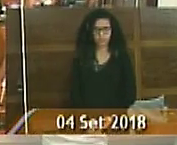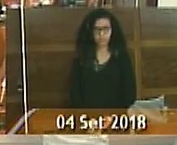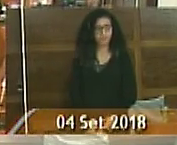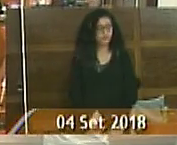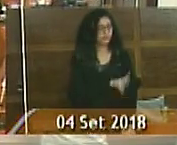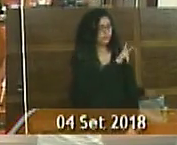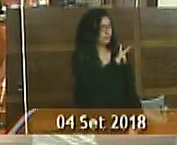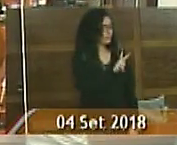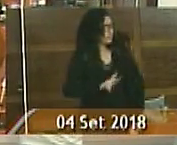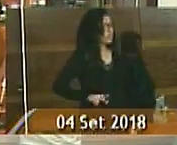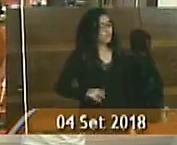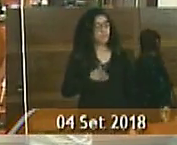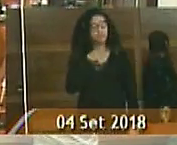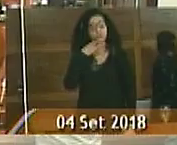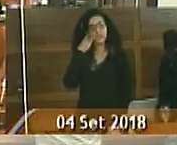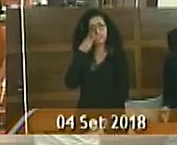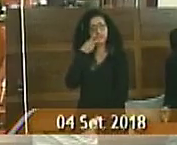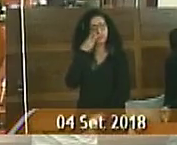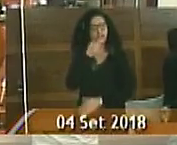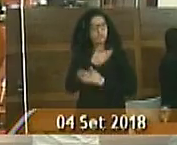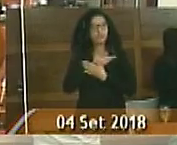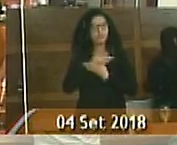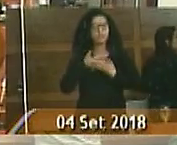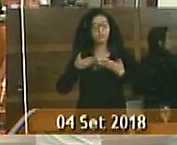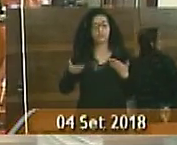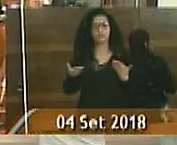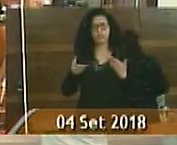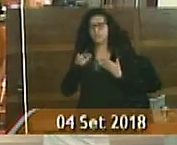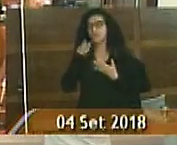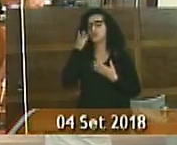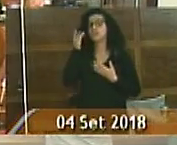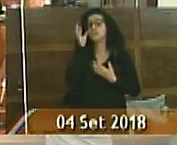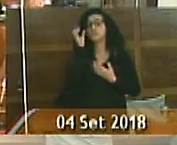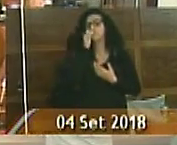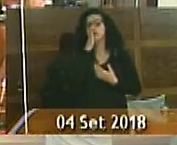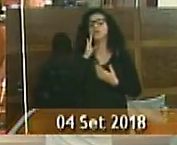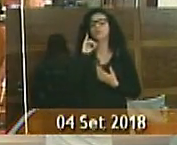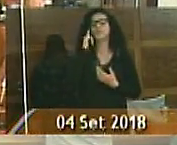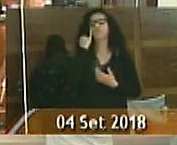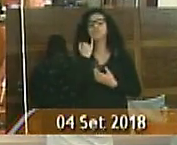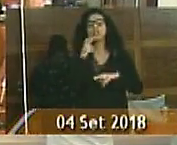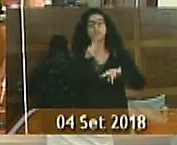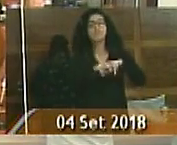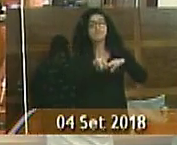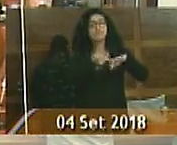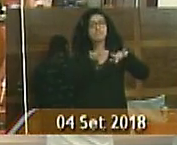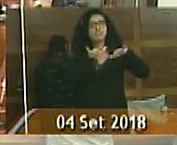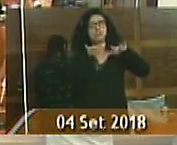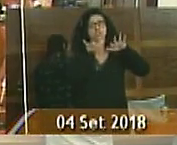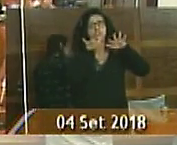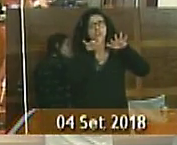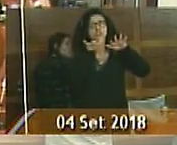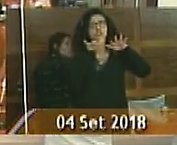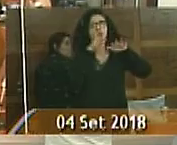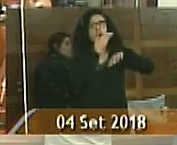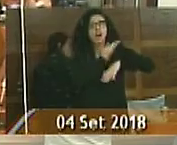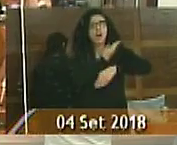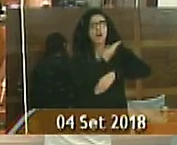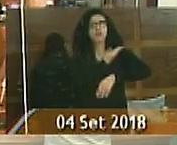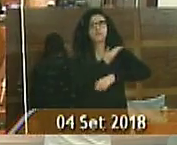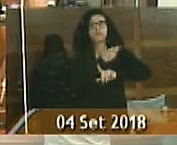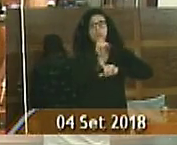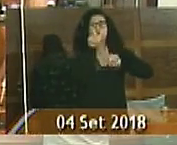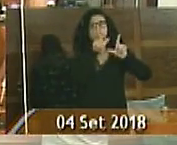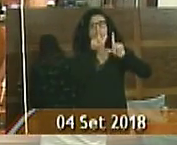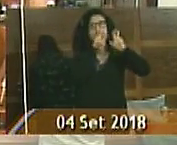Senhor presidente, nobres vereadores, vereadora Tite, vereadora Jane, plenário presente, nossos amigos que nos assistem em